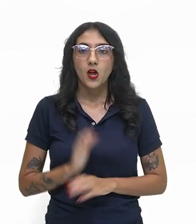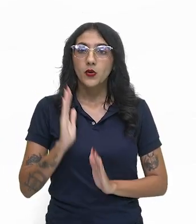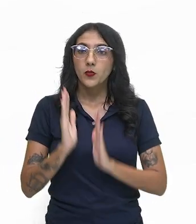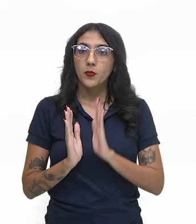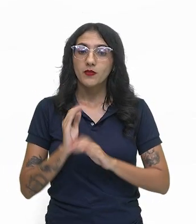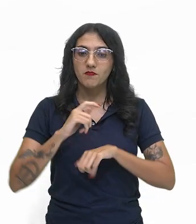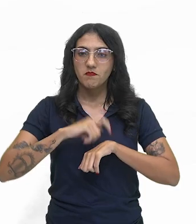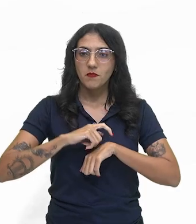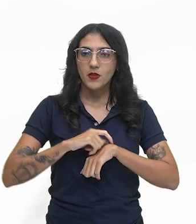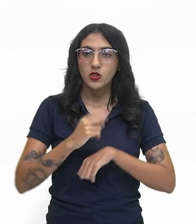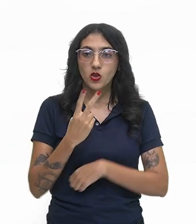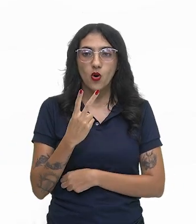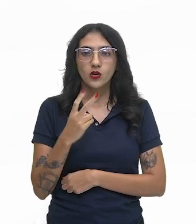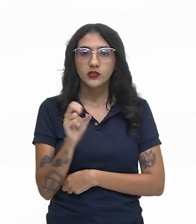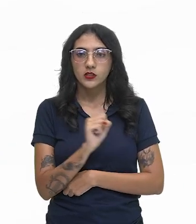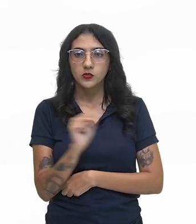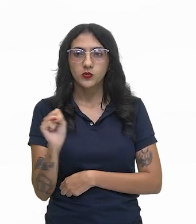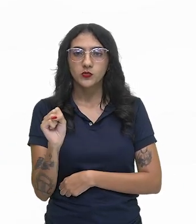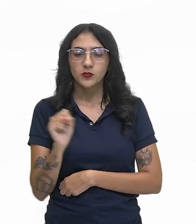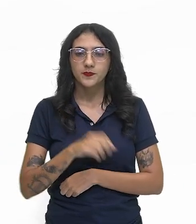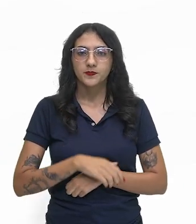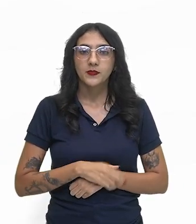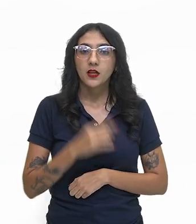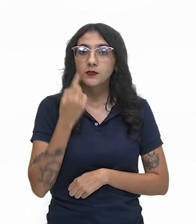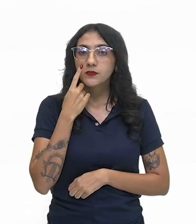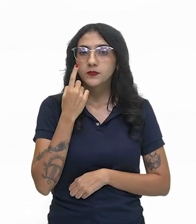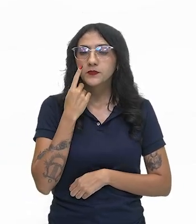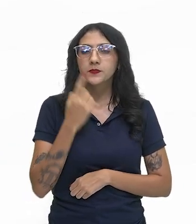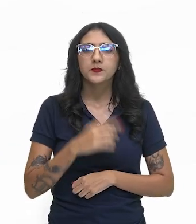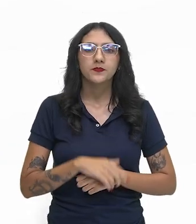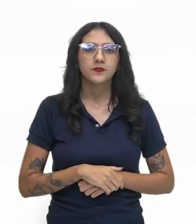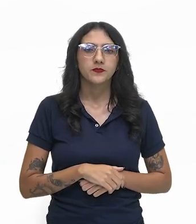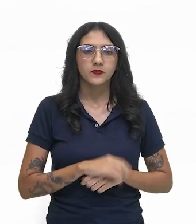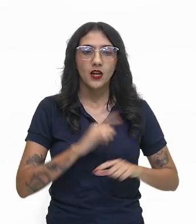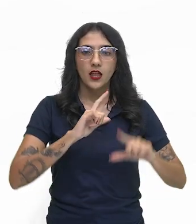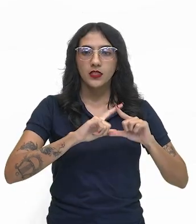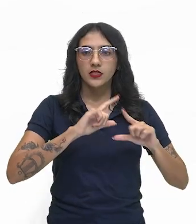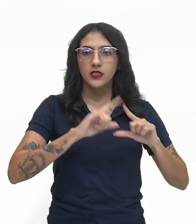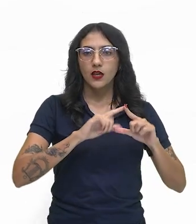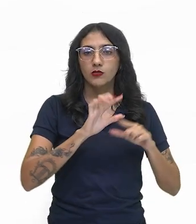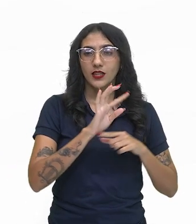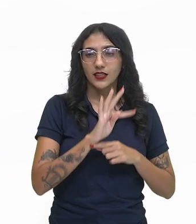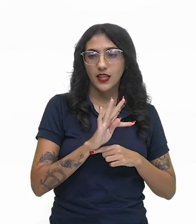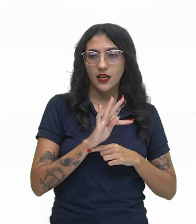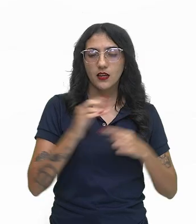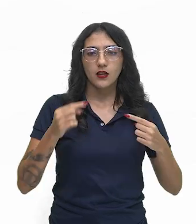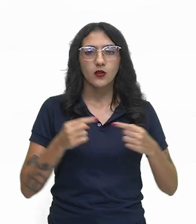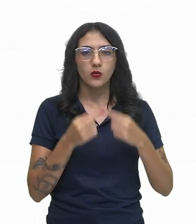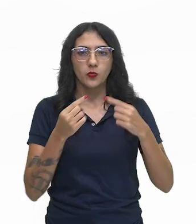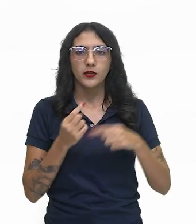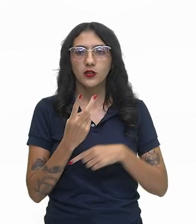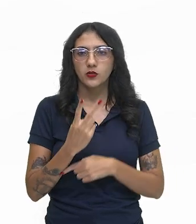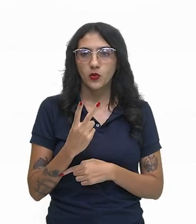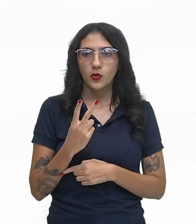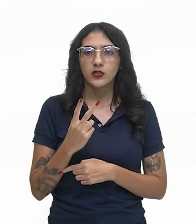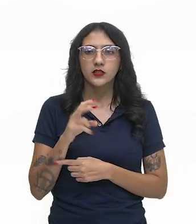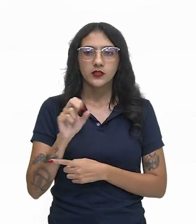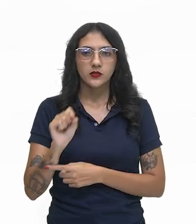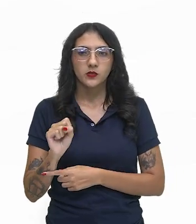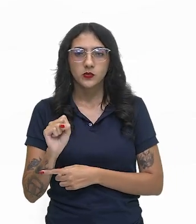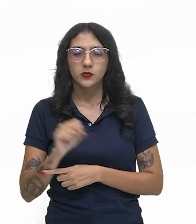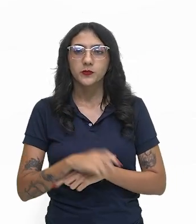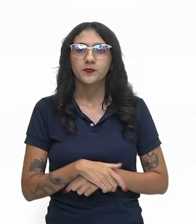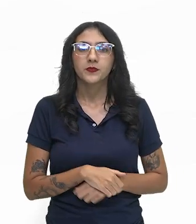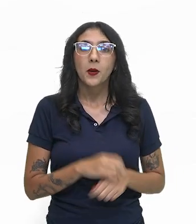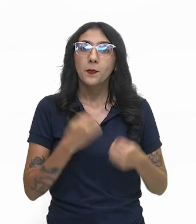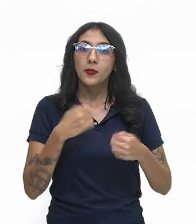Aí você tem ΔT vale 2 segundos. Aí encontre o